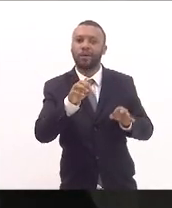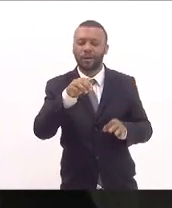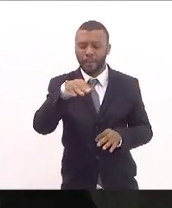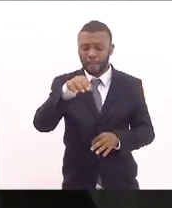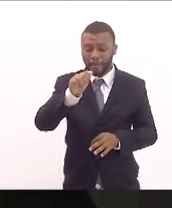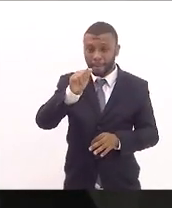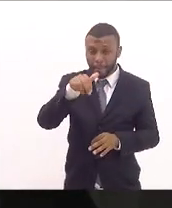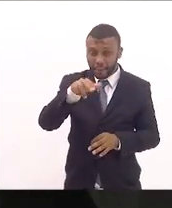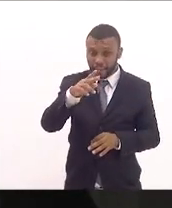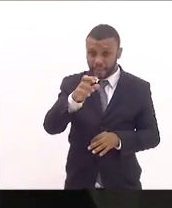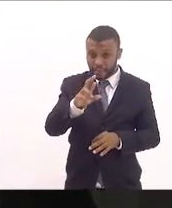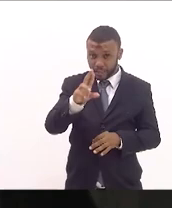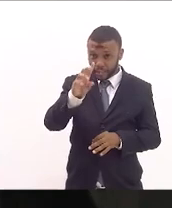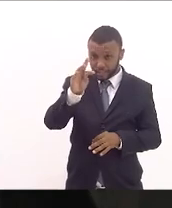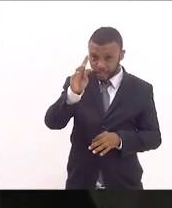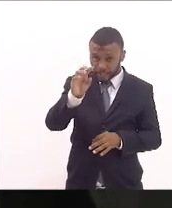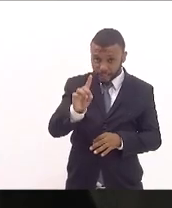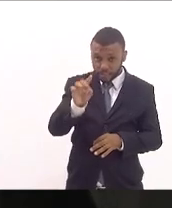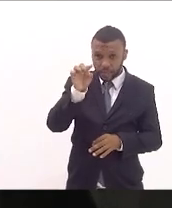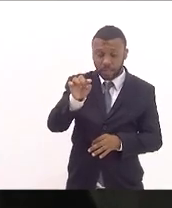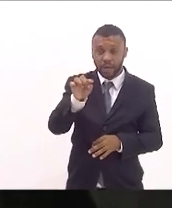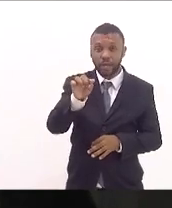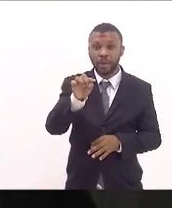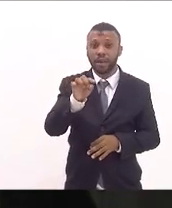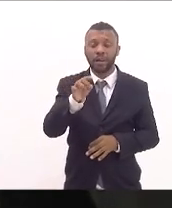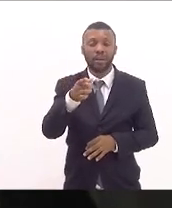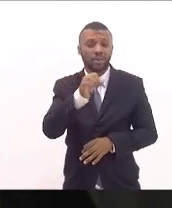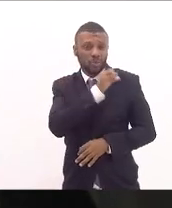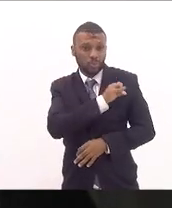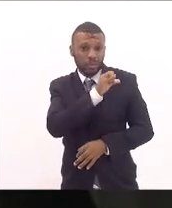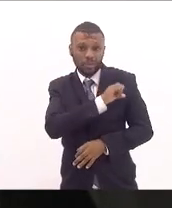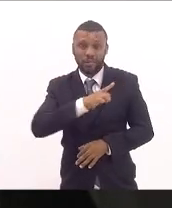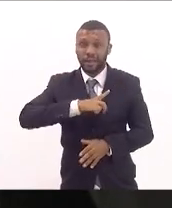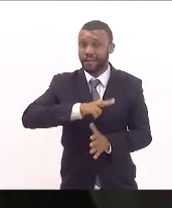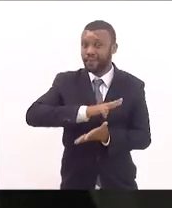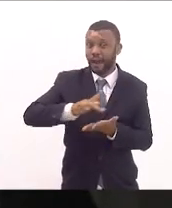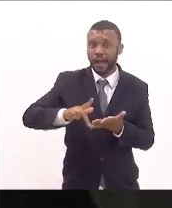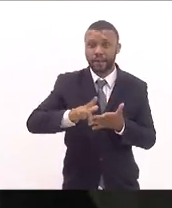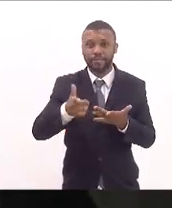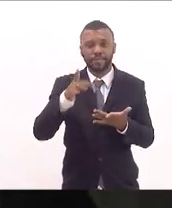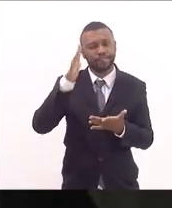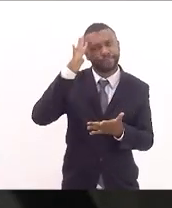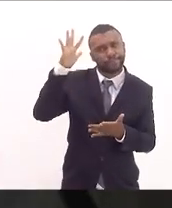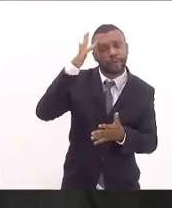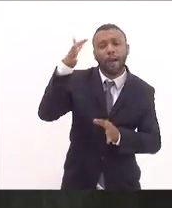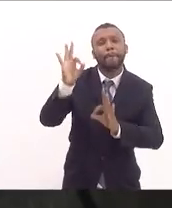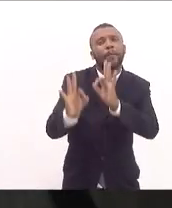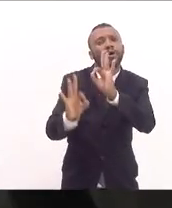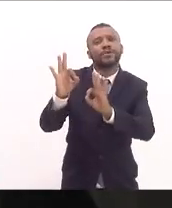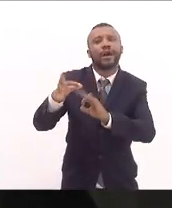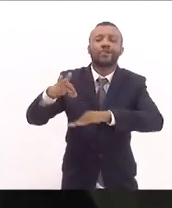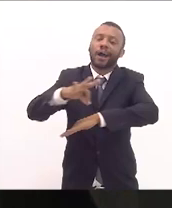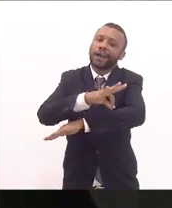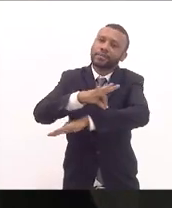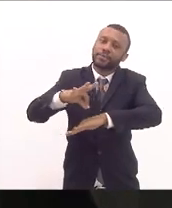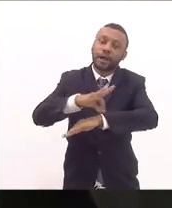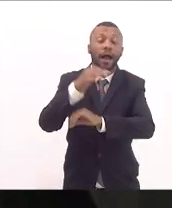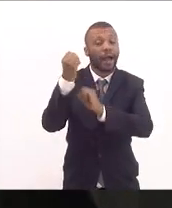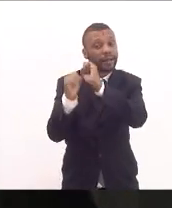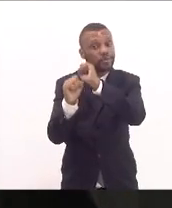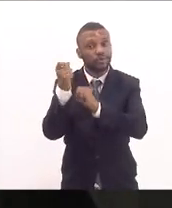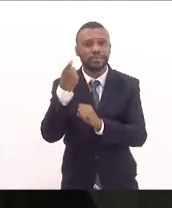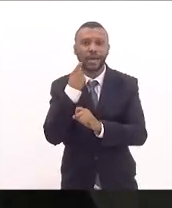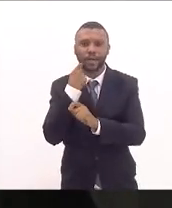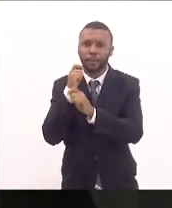Manchester Fluminense havia diferentes plantas industriais em São Gonçalo a indústria do beneficiamento do Pescado a